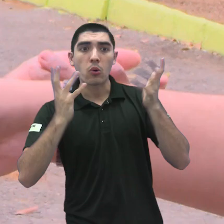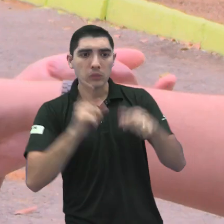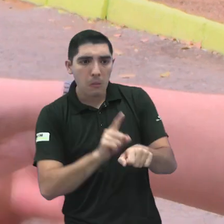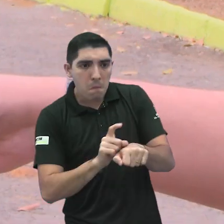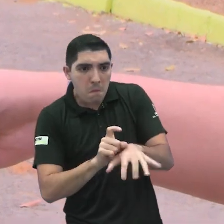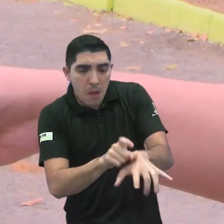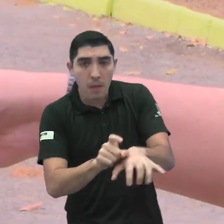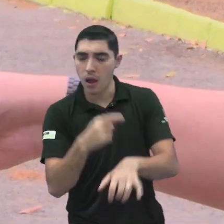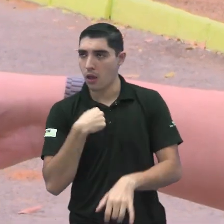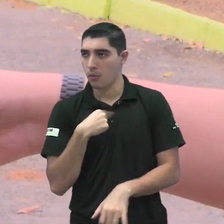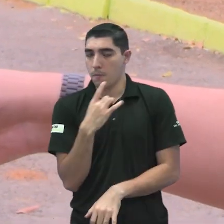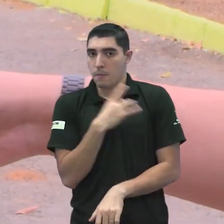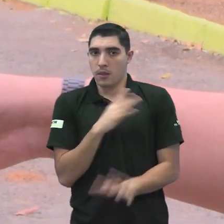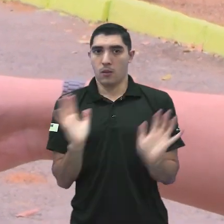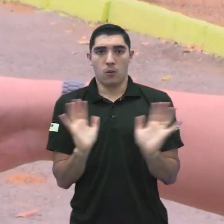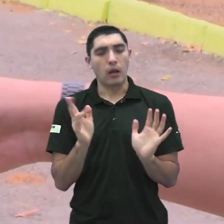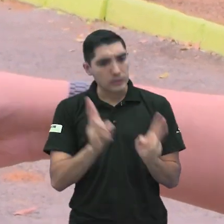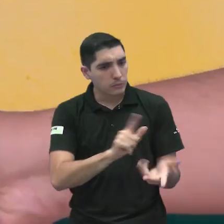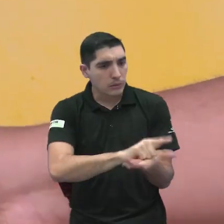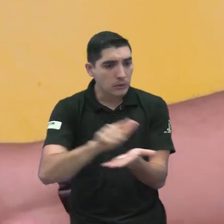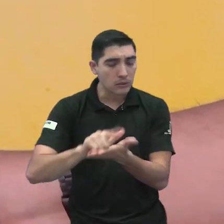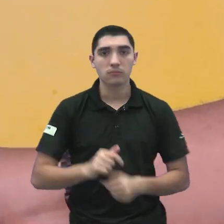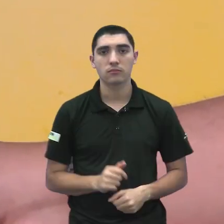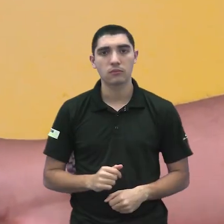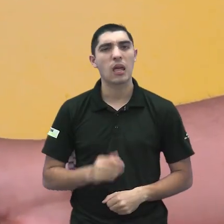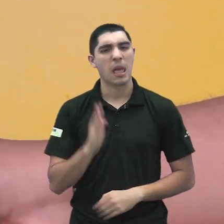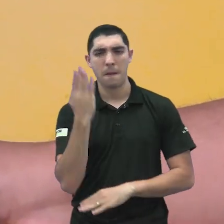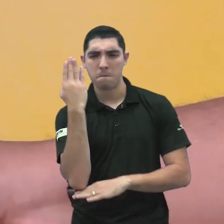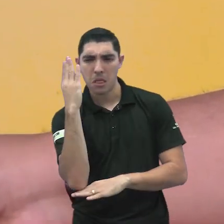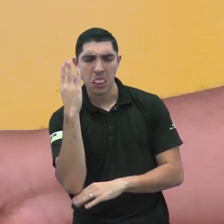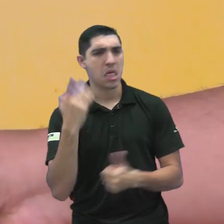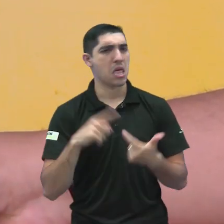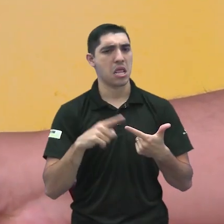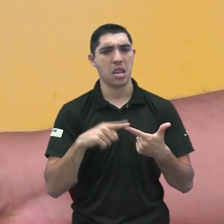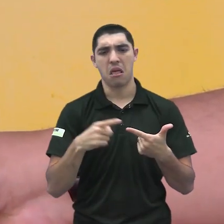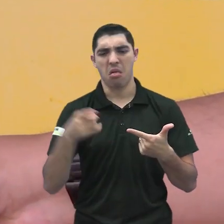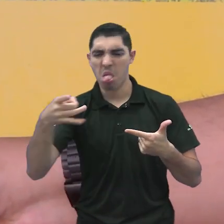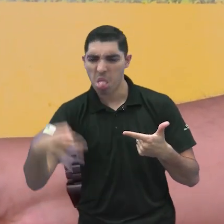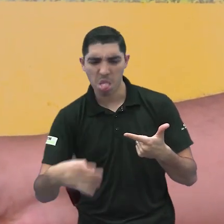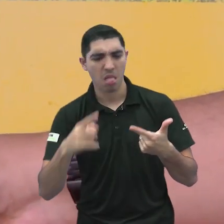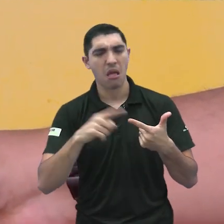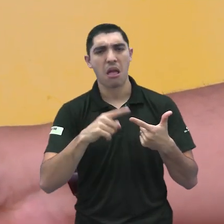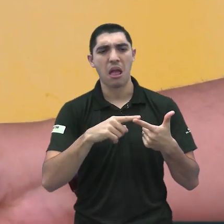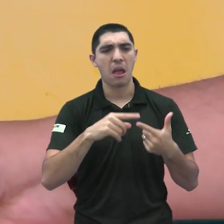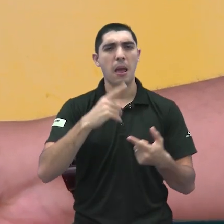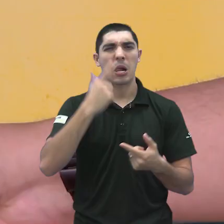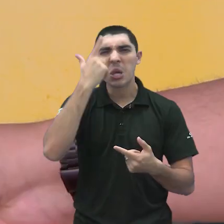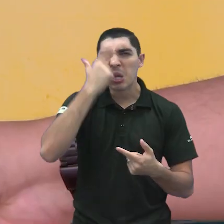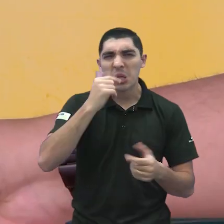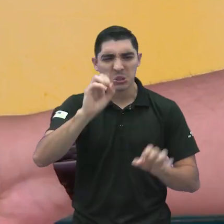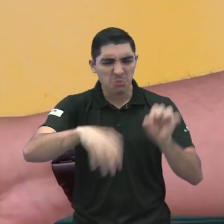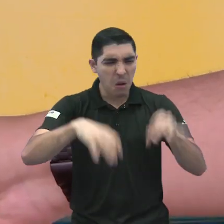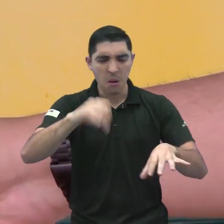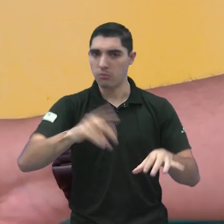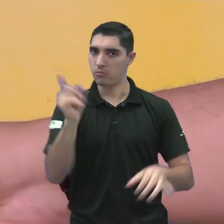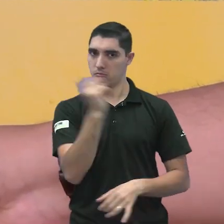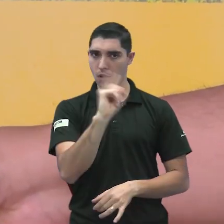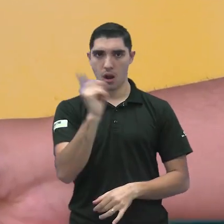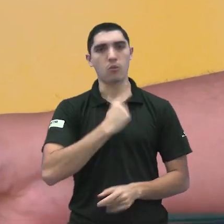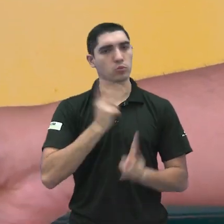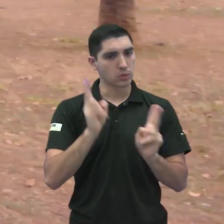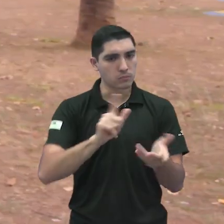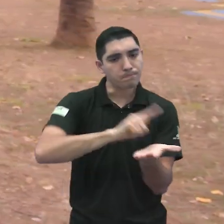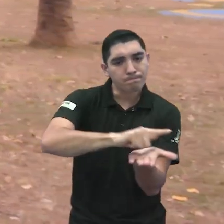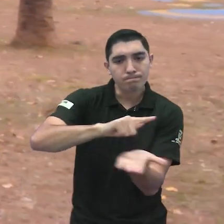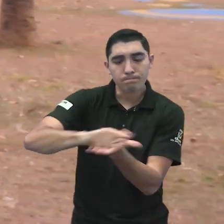escorpião, o filhote, essas coisas, eu morro de medo. Aí eu sempre deixo limpo. Não deixo madeira, não deixo as coisas acumuladas em casa, no